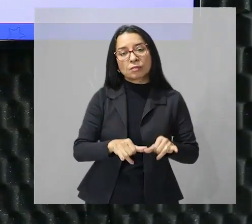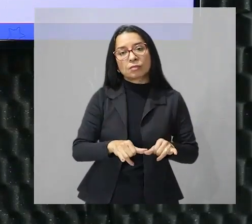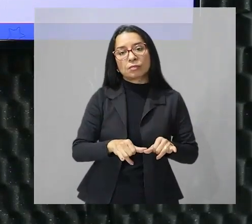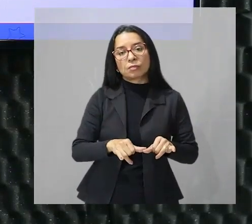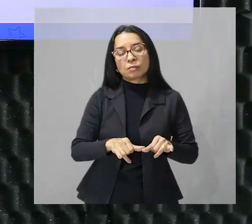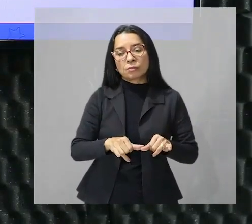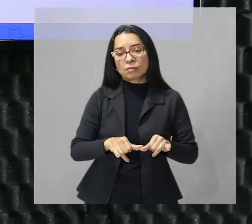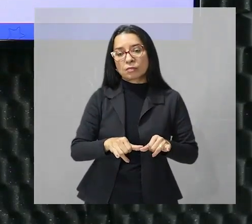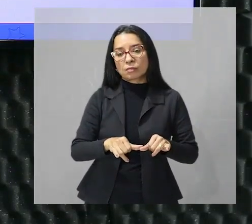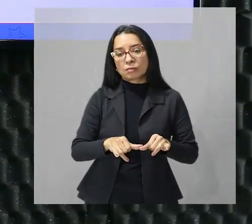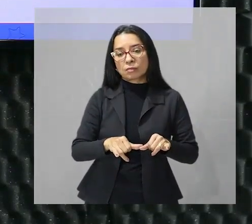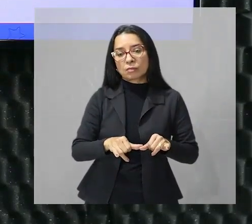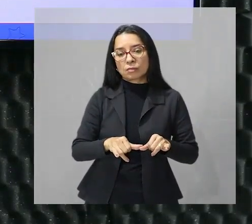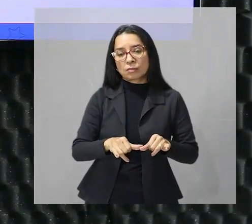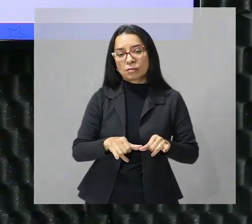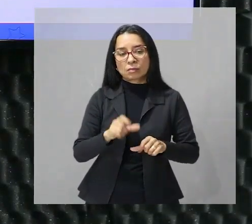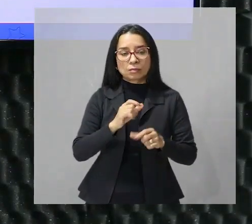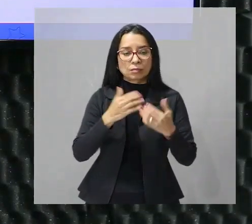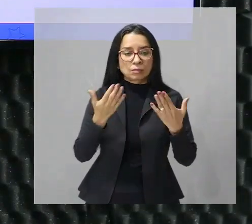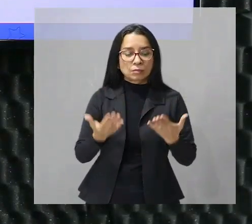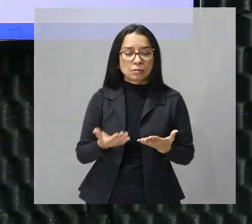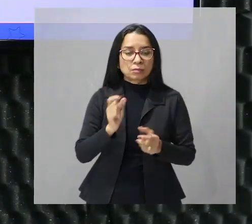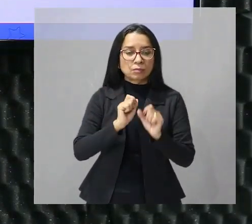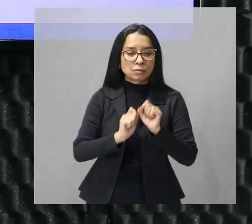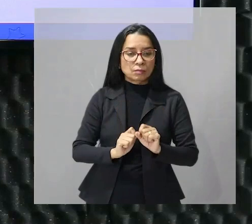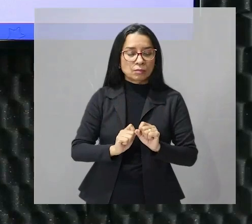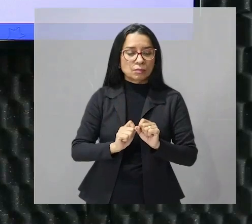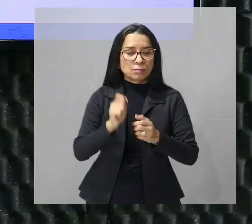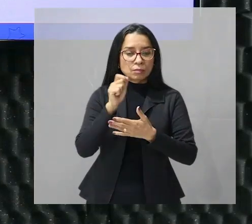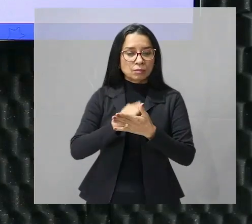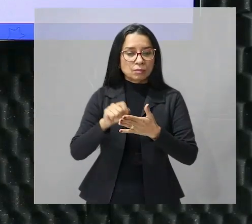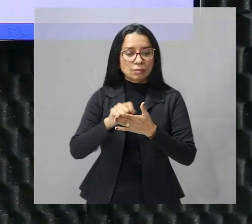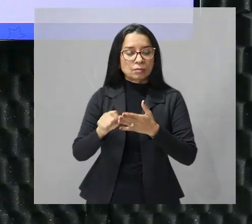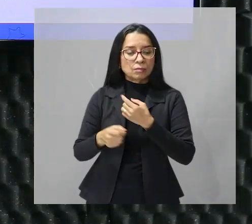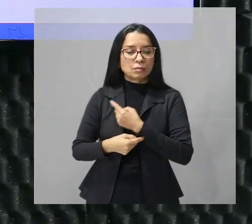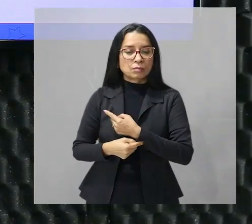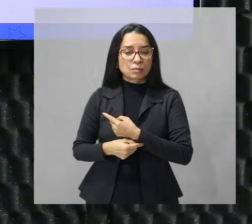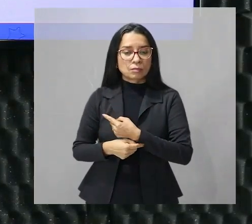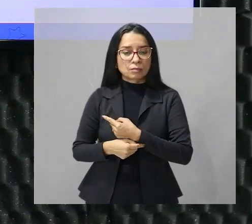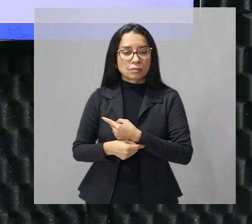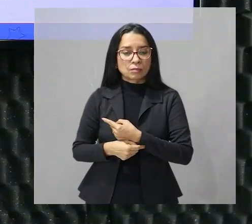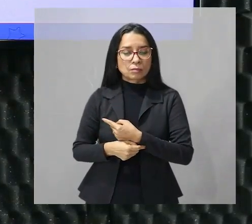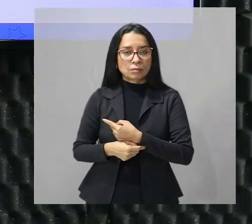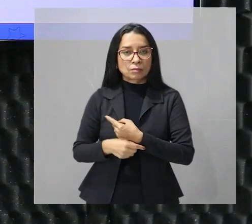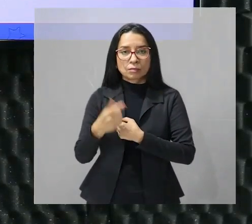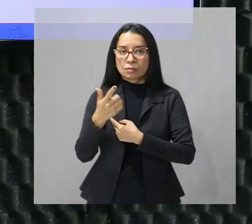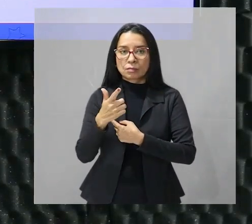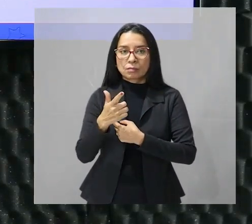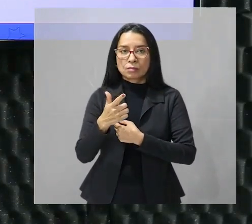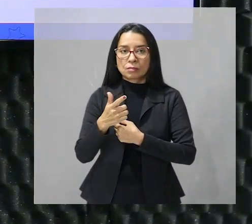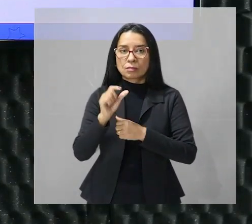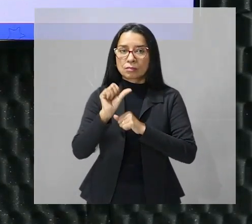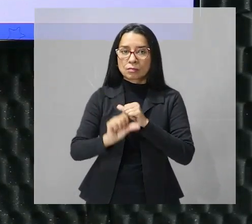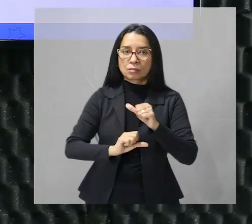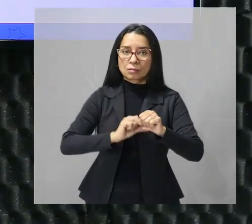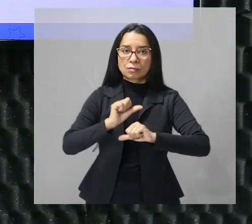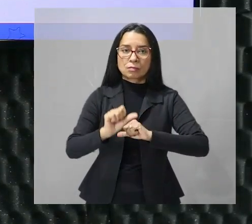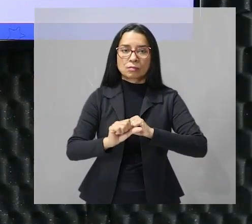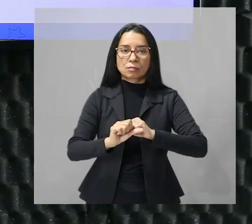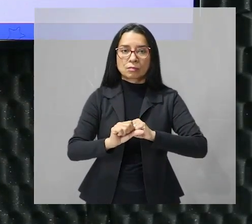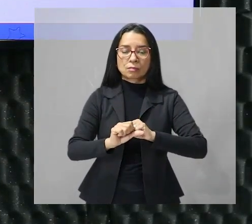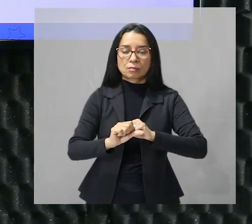nesse local, não isso? Então, nós podemos escrever desse jeitinho aqui, aqui não houve alteração, tá, ó, no